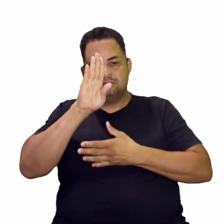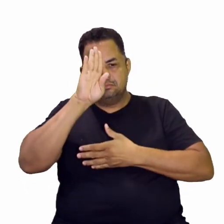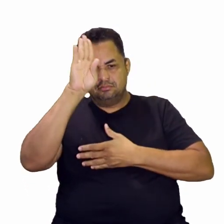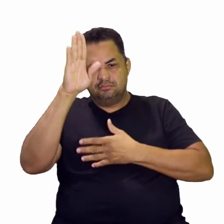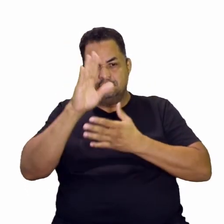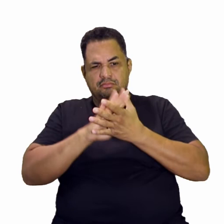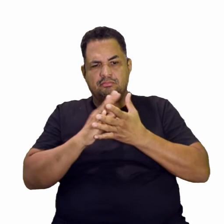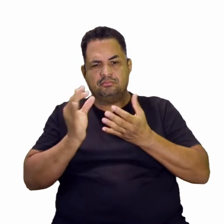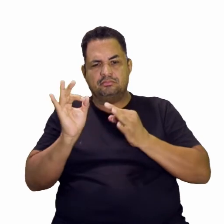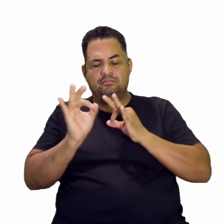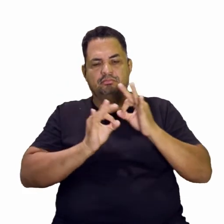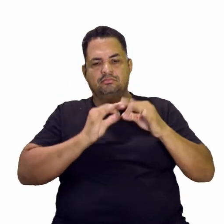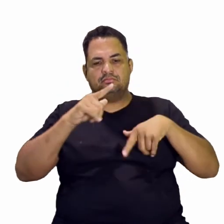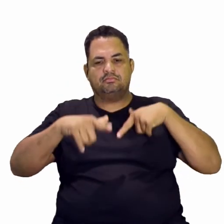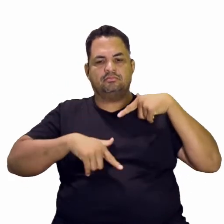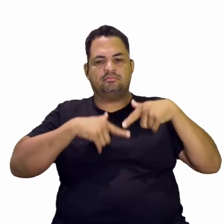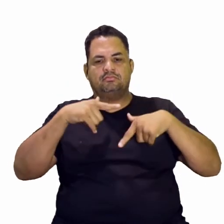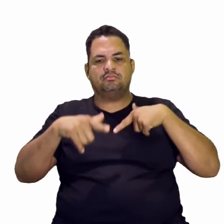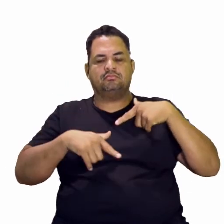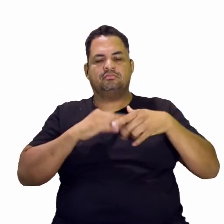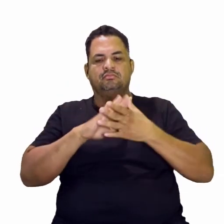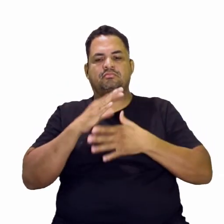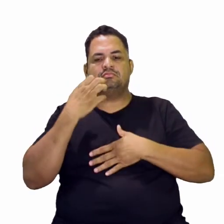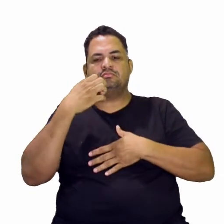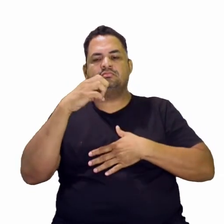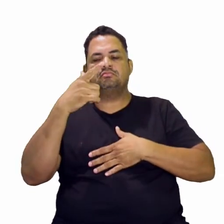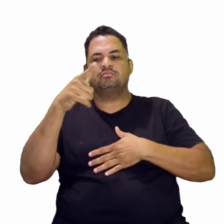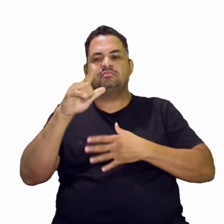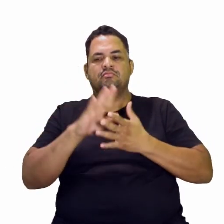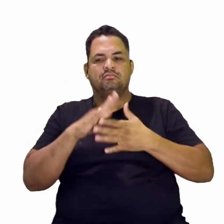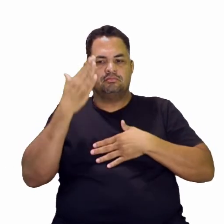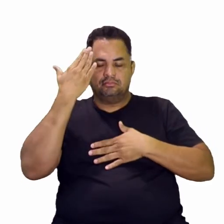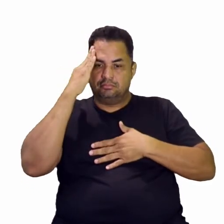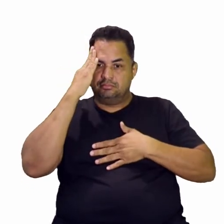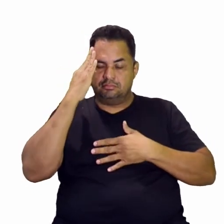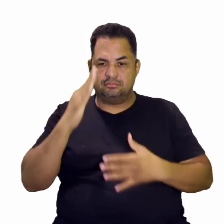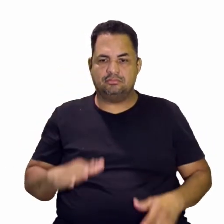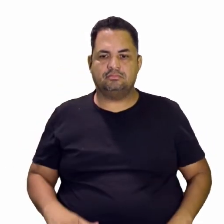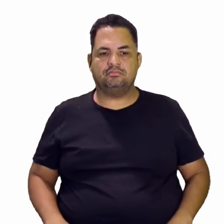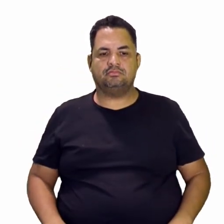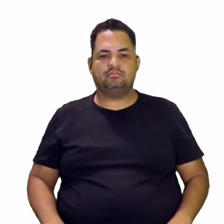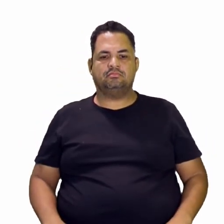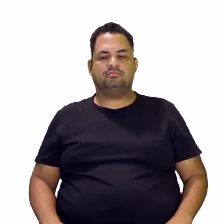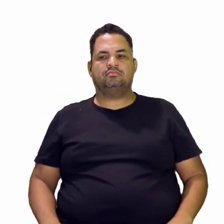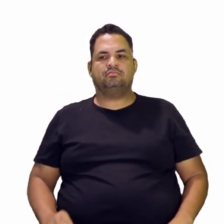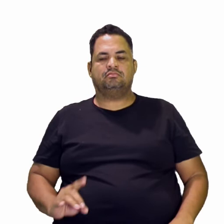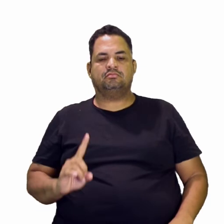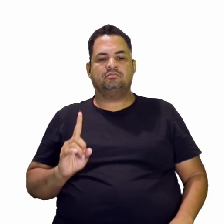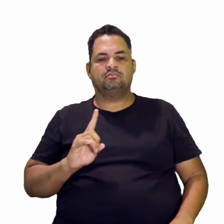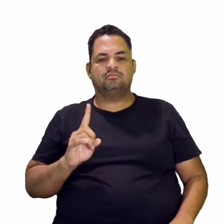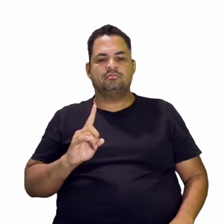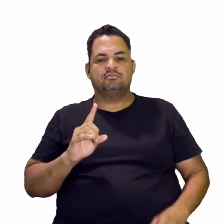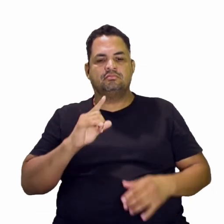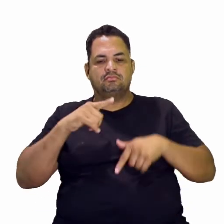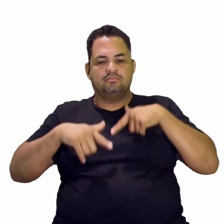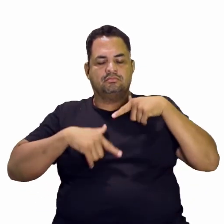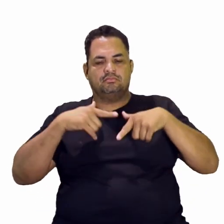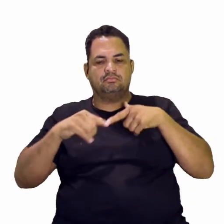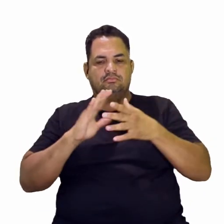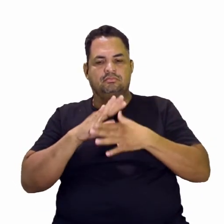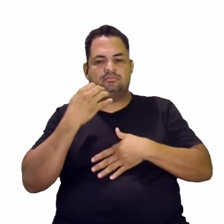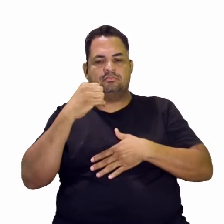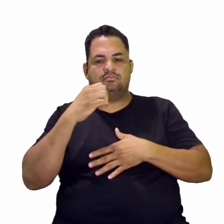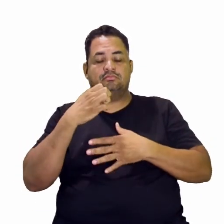ao mecanismo de produção de energia. Estão entendendo? Não são fontes de geração de energia, mas